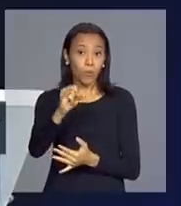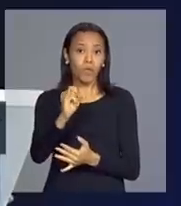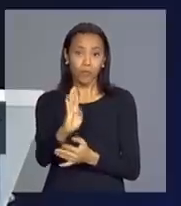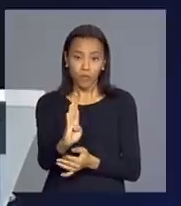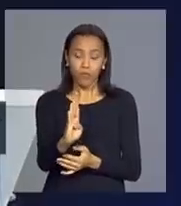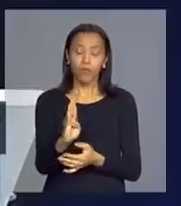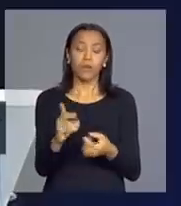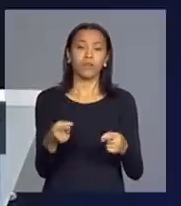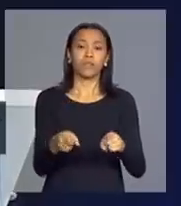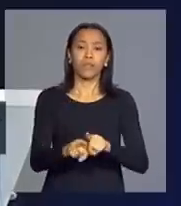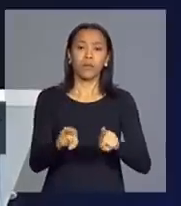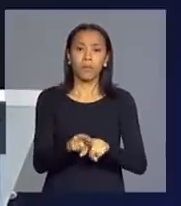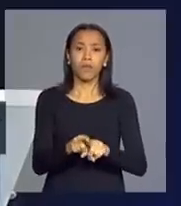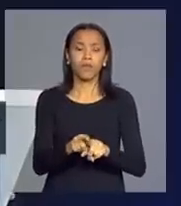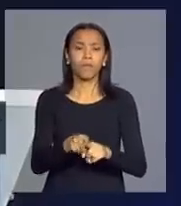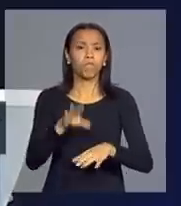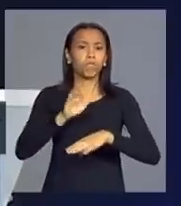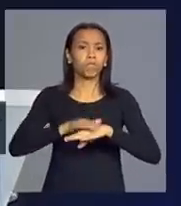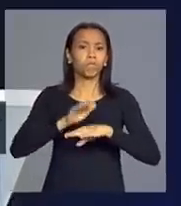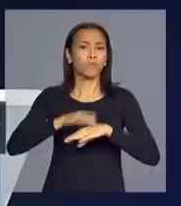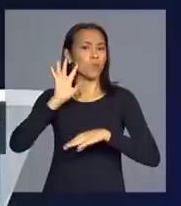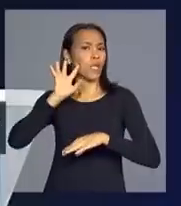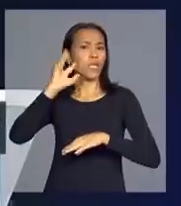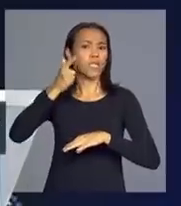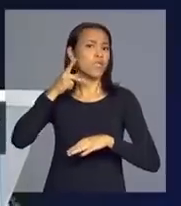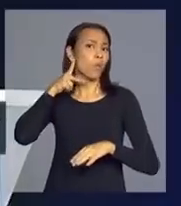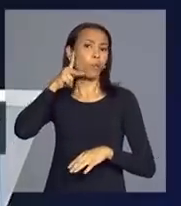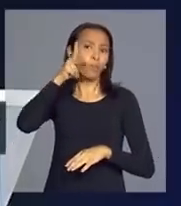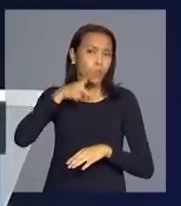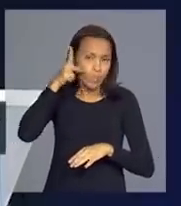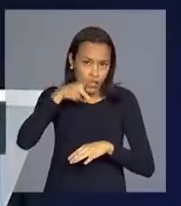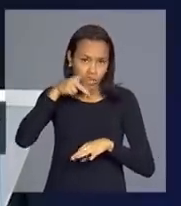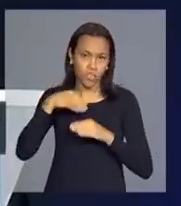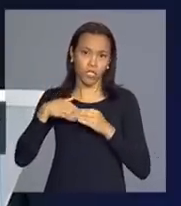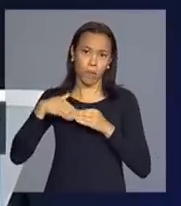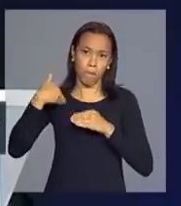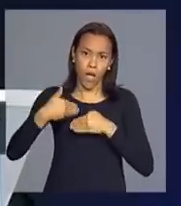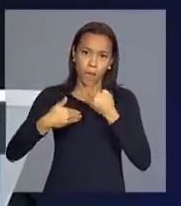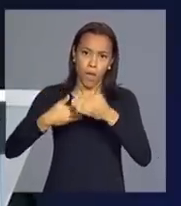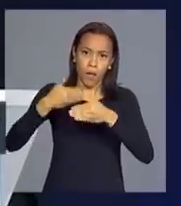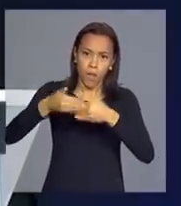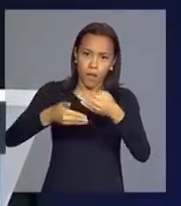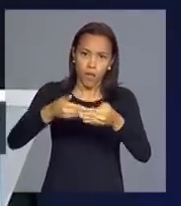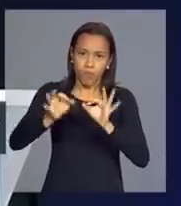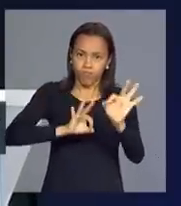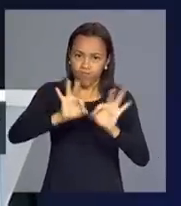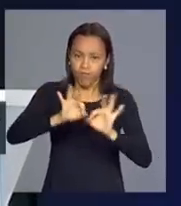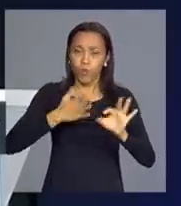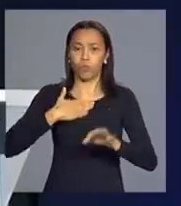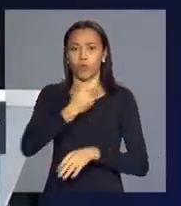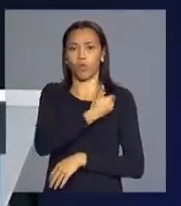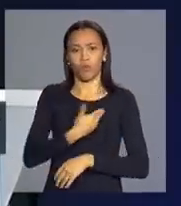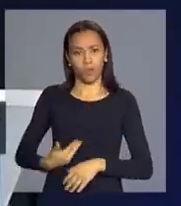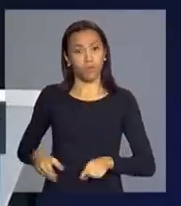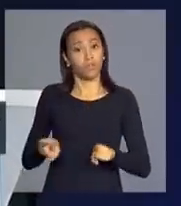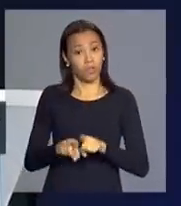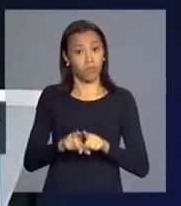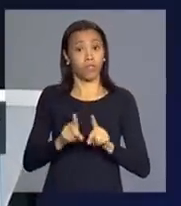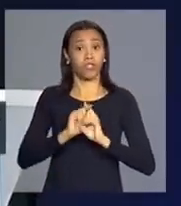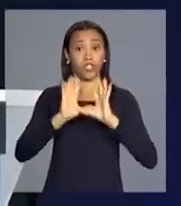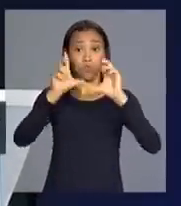e de uma decisão política sistemática do meu governo também de baixar